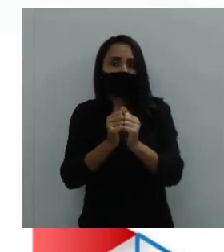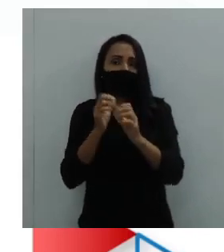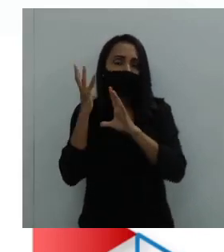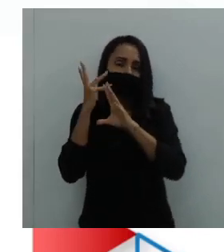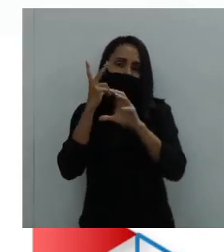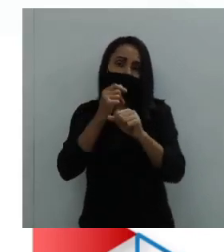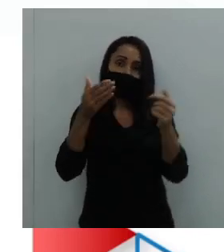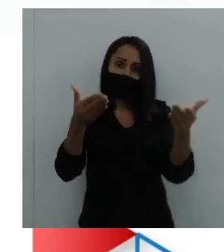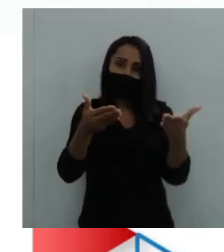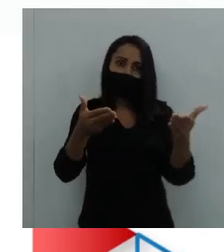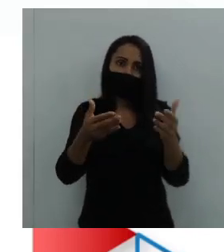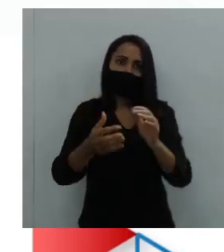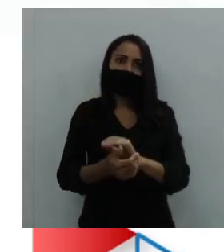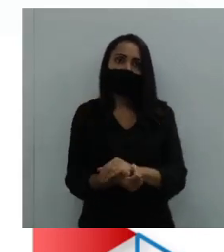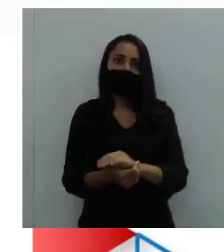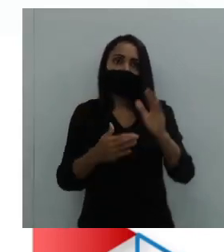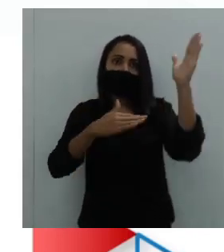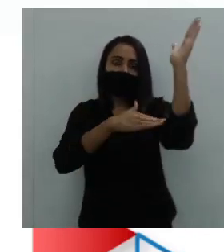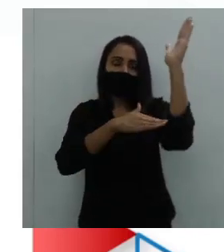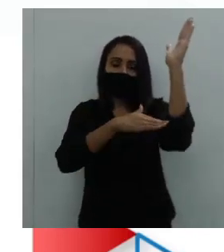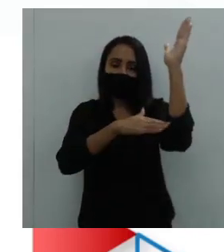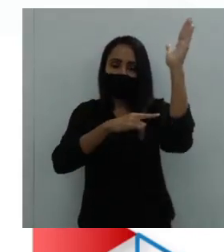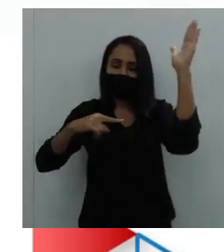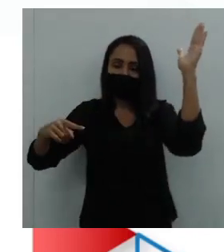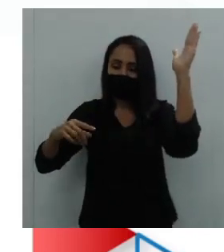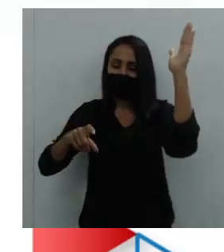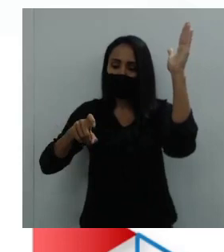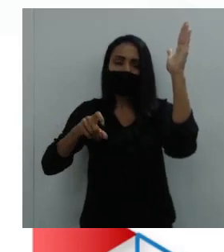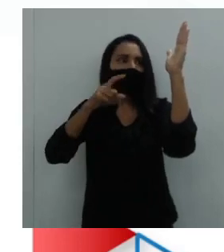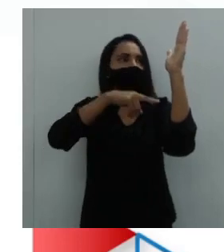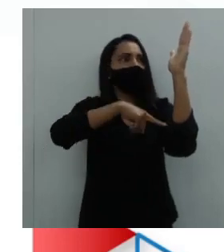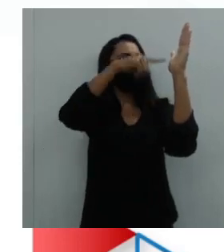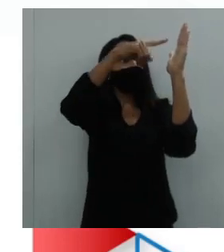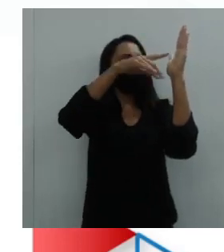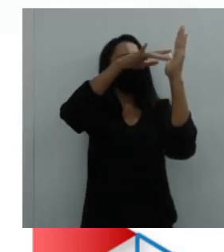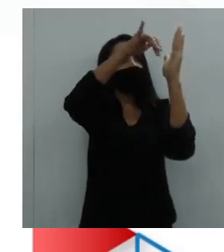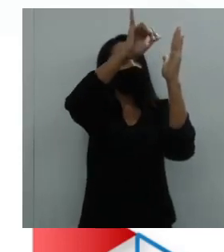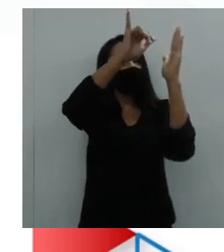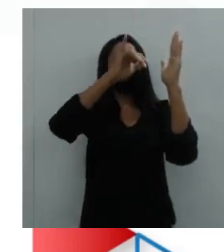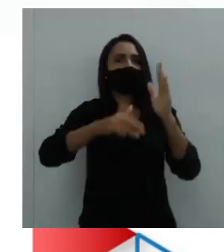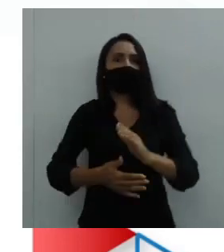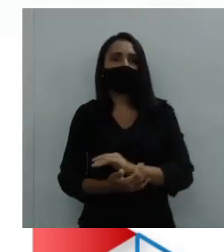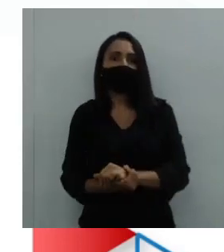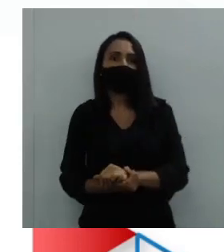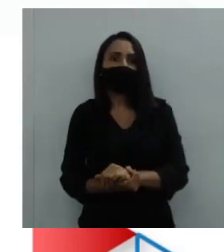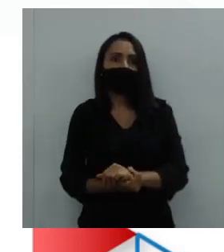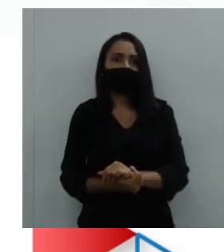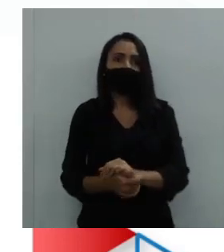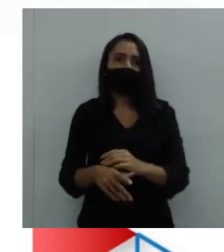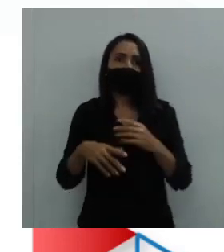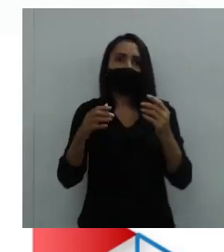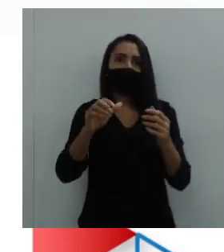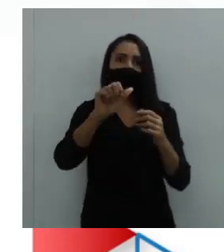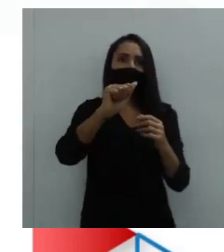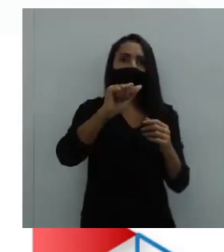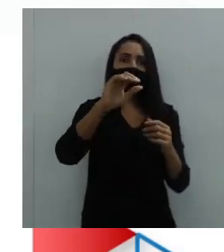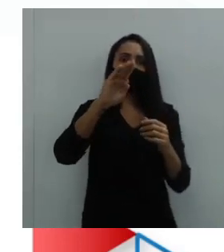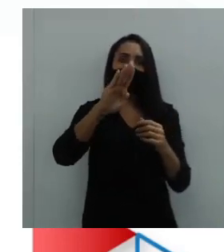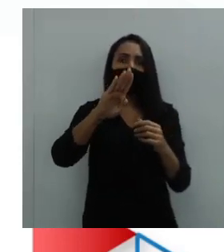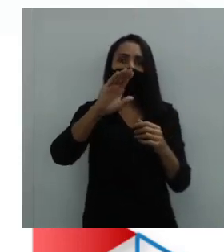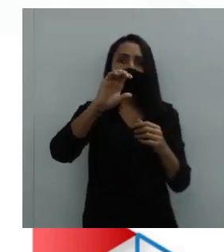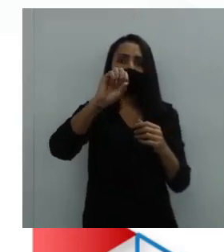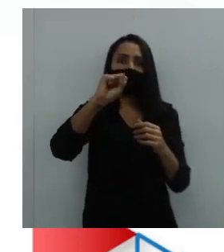tá? X e Y, domínio e imagem. Não esquece disso, que é os eixos da abscissa, outro nome